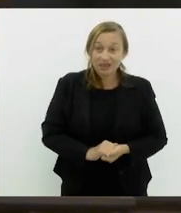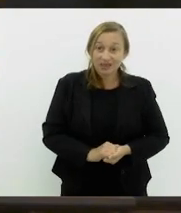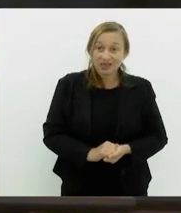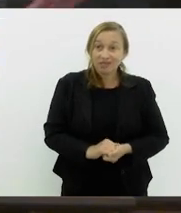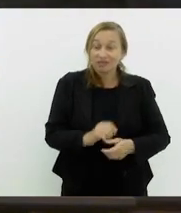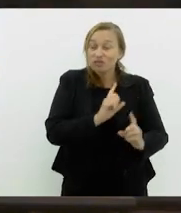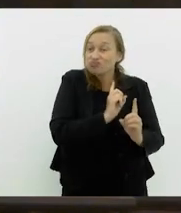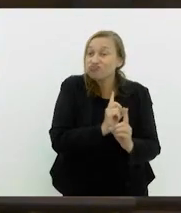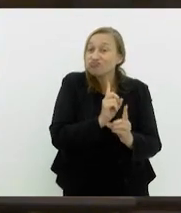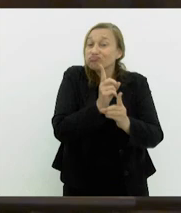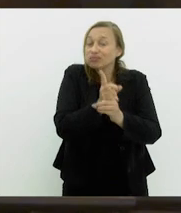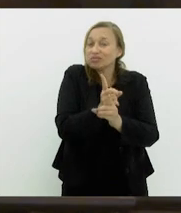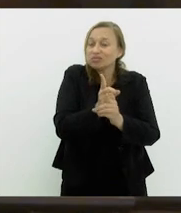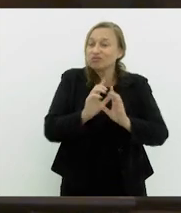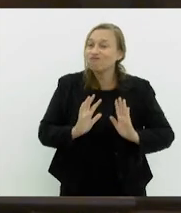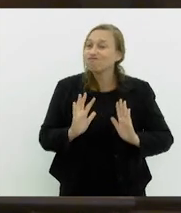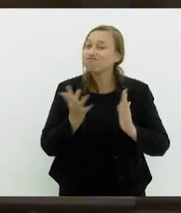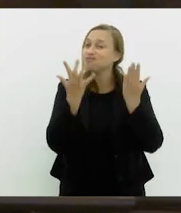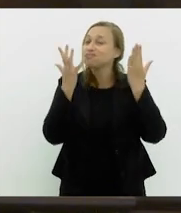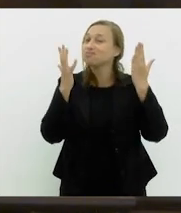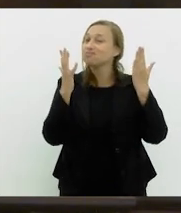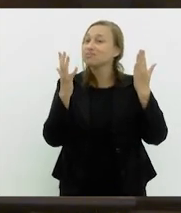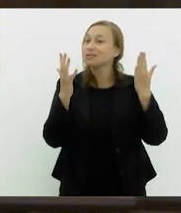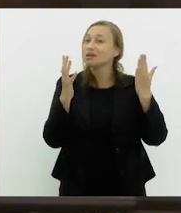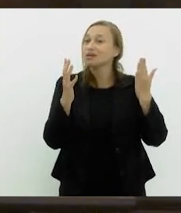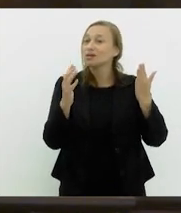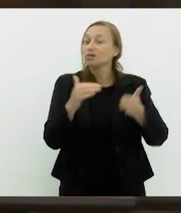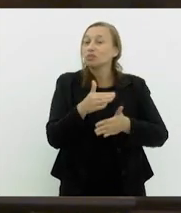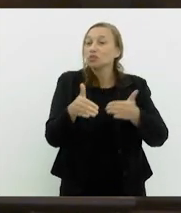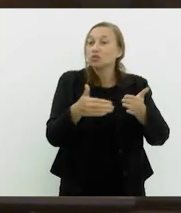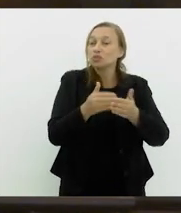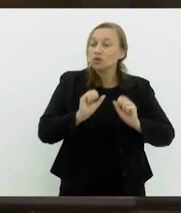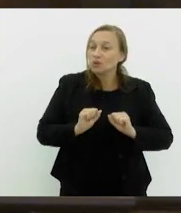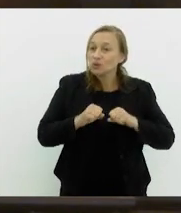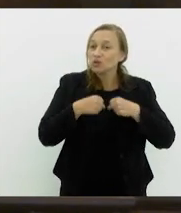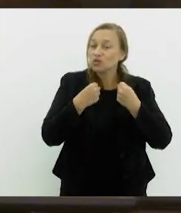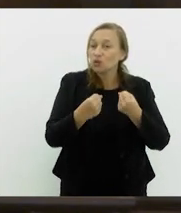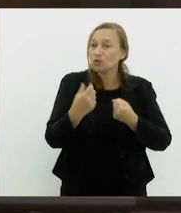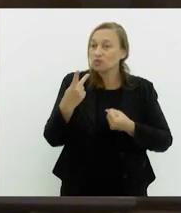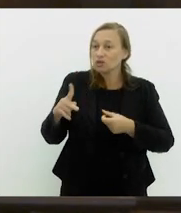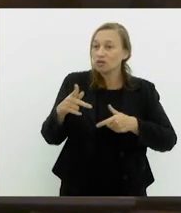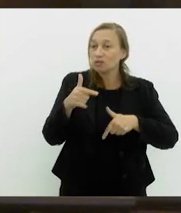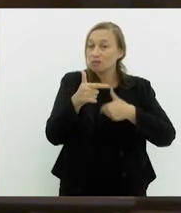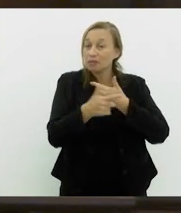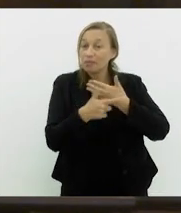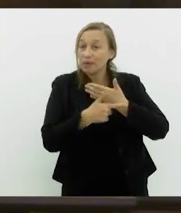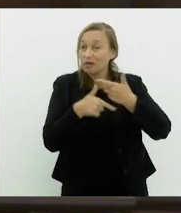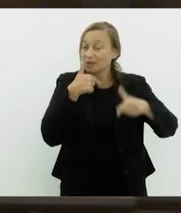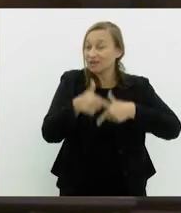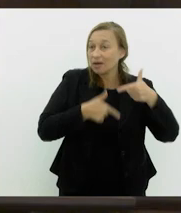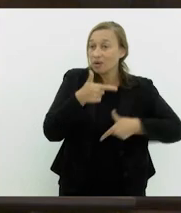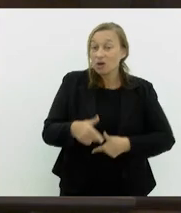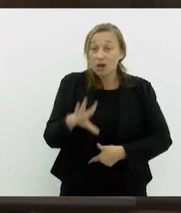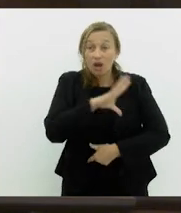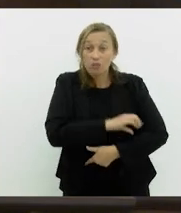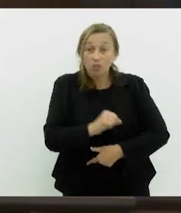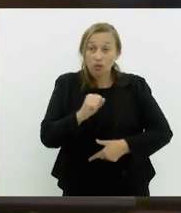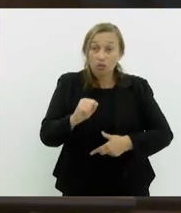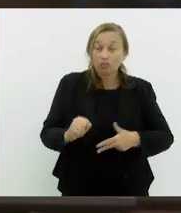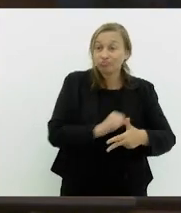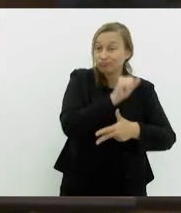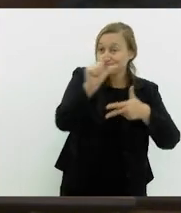encontro celebrado por aqueles que dedicam suas habilidades e paixões ao poder